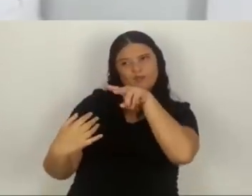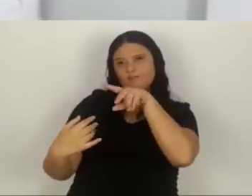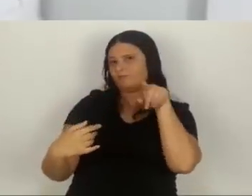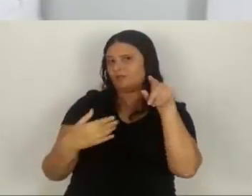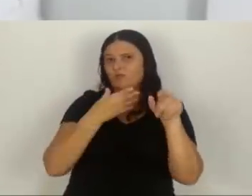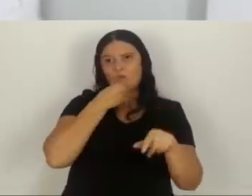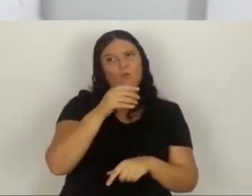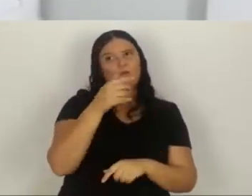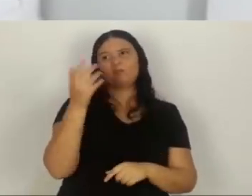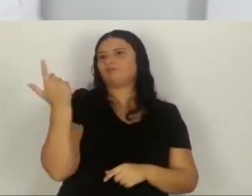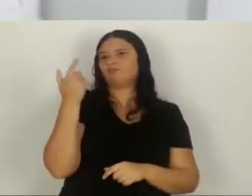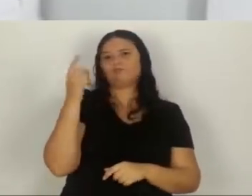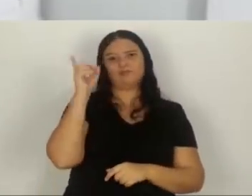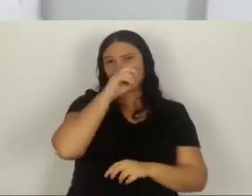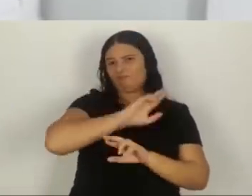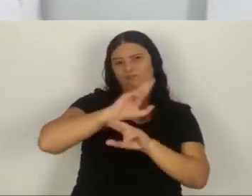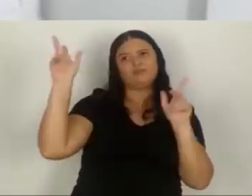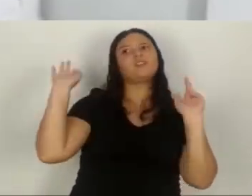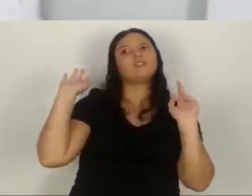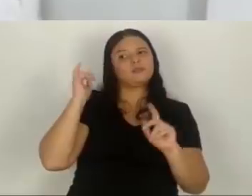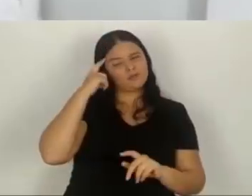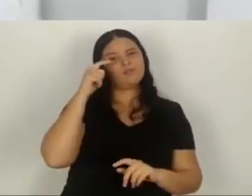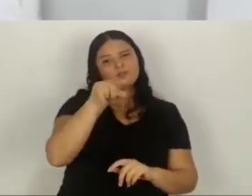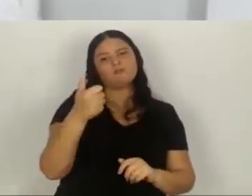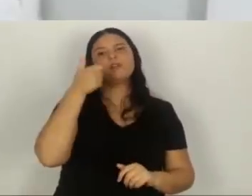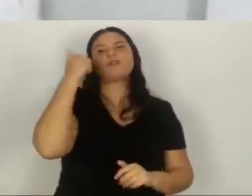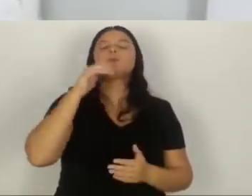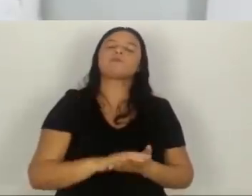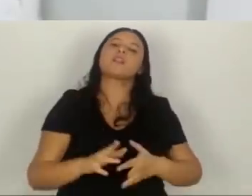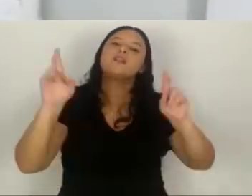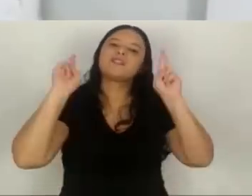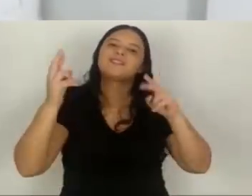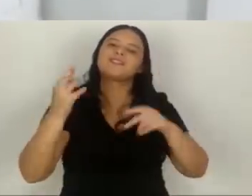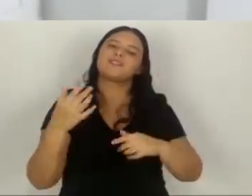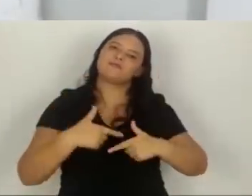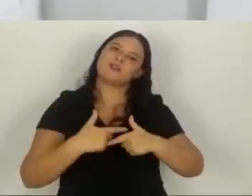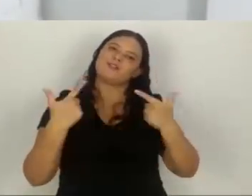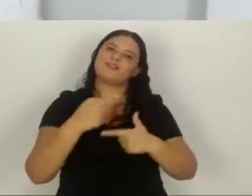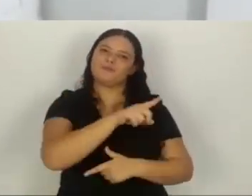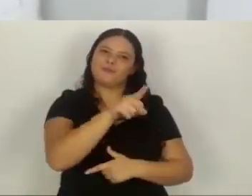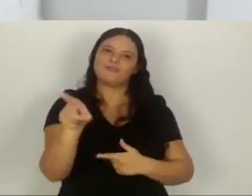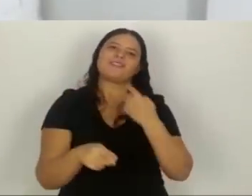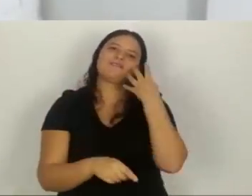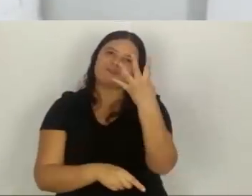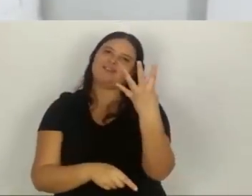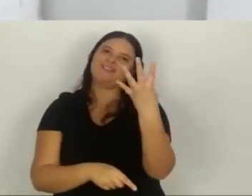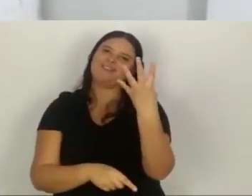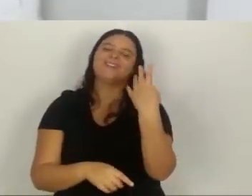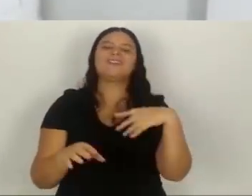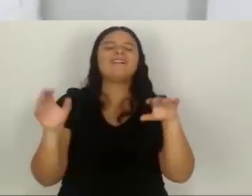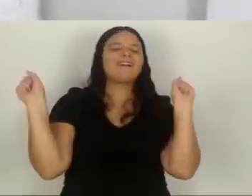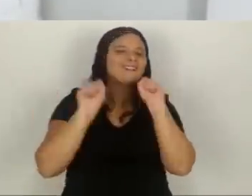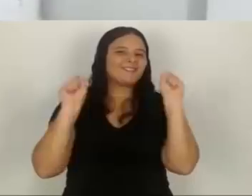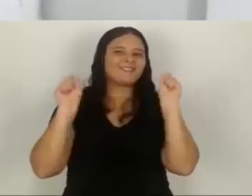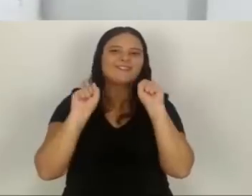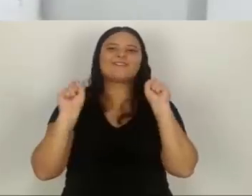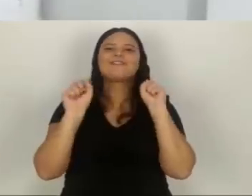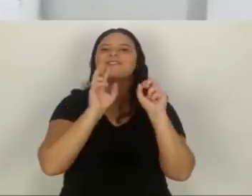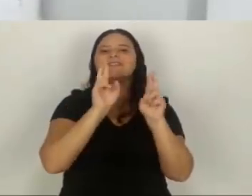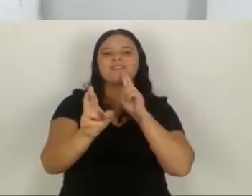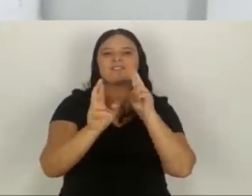eu acho que está na hora de você pensar em você, tá bom? Olha, eu desejo boa sorte a vocês quatro, né? Adoro